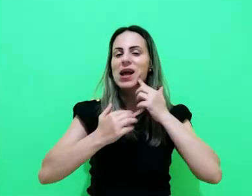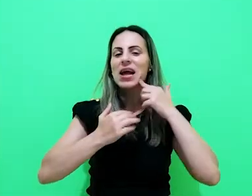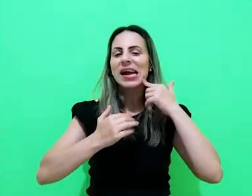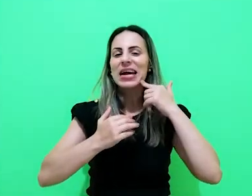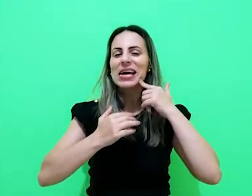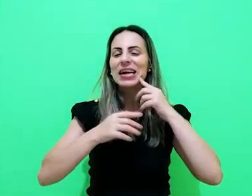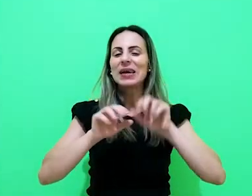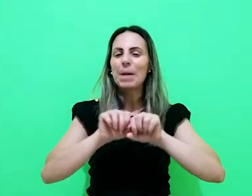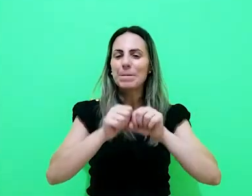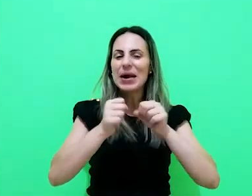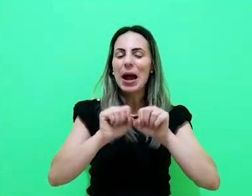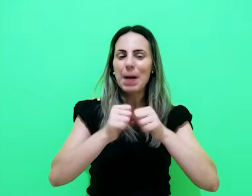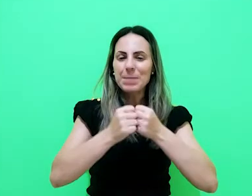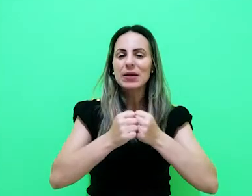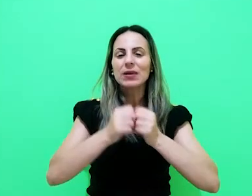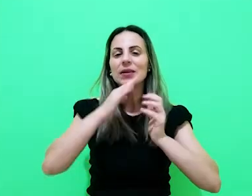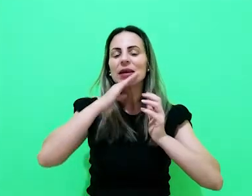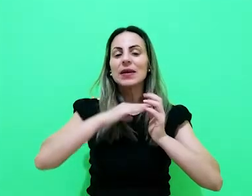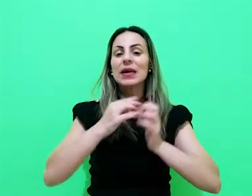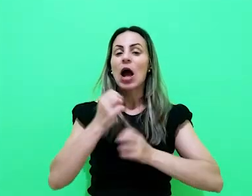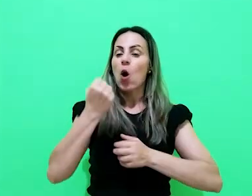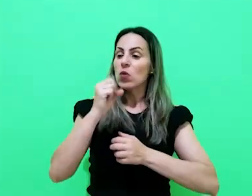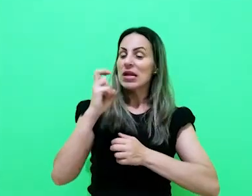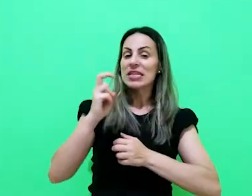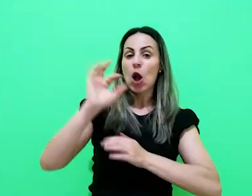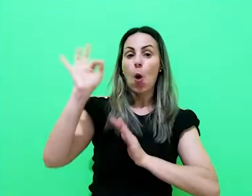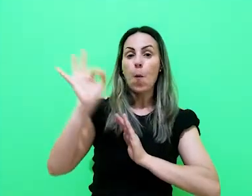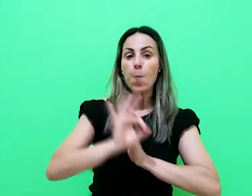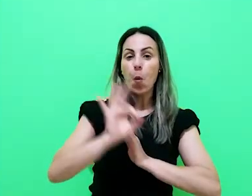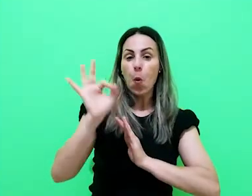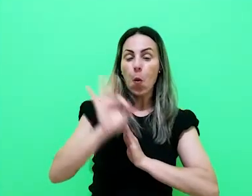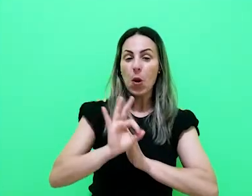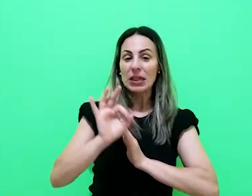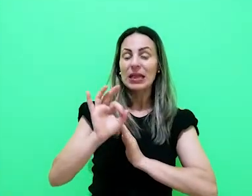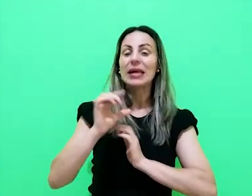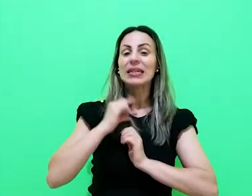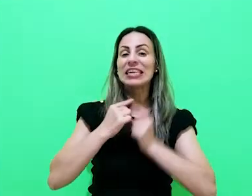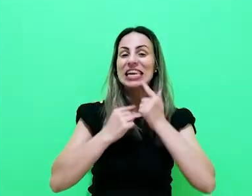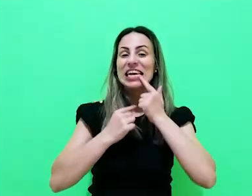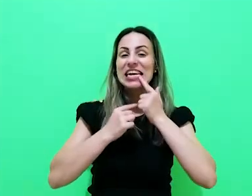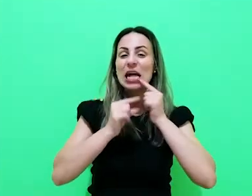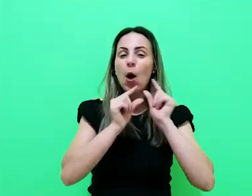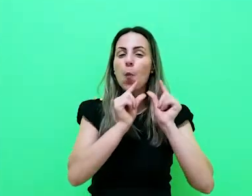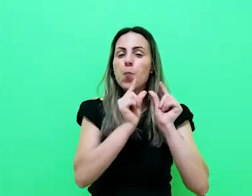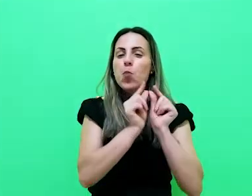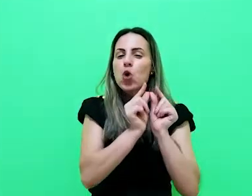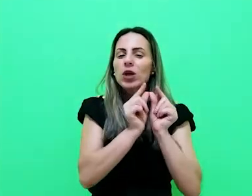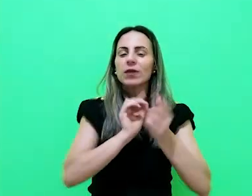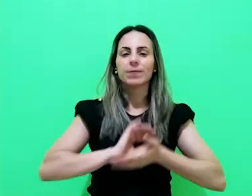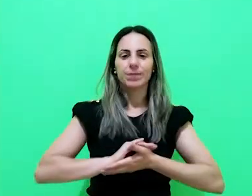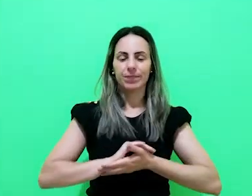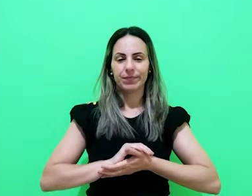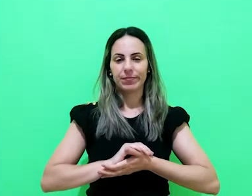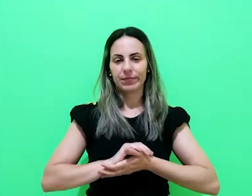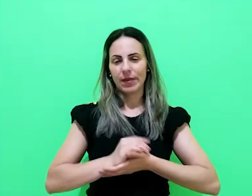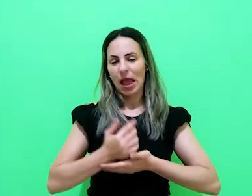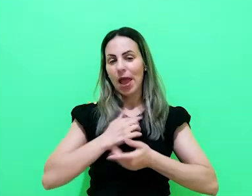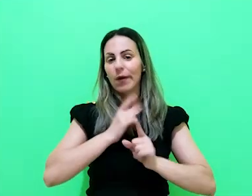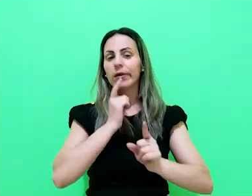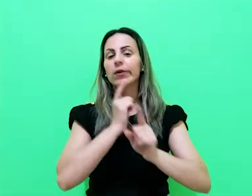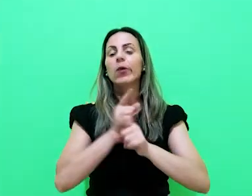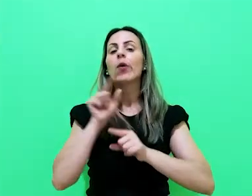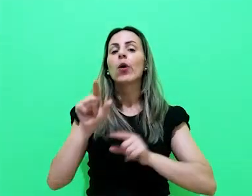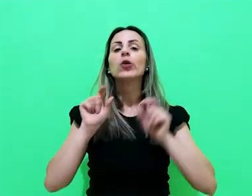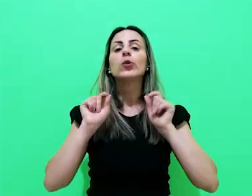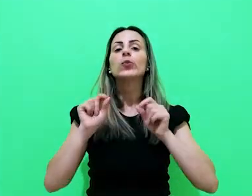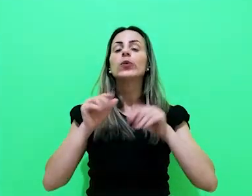mandíbula, saturando baixo, 85%, e restos de dente na boca, pessoal. Quando eu encontro uma situação